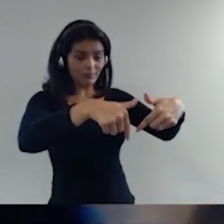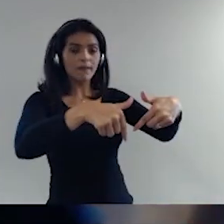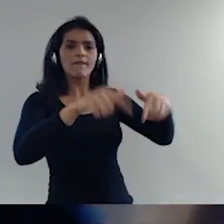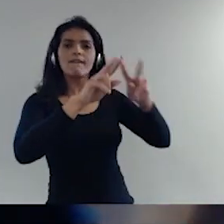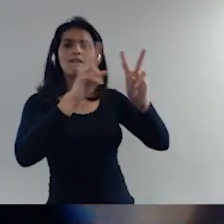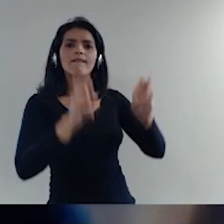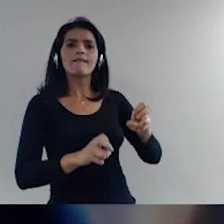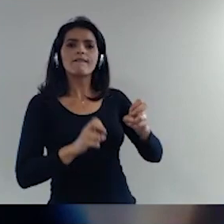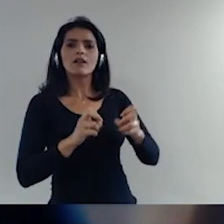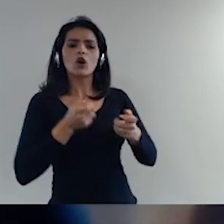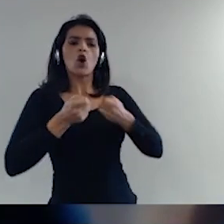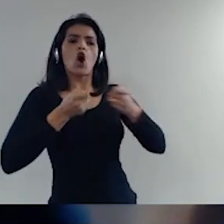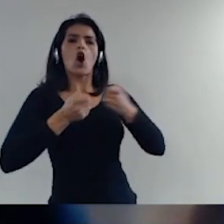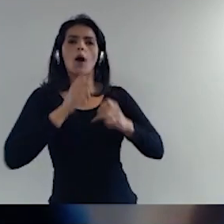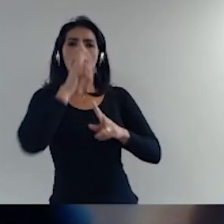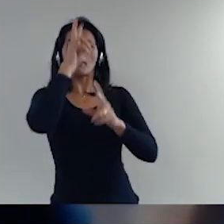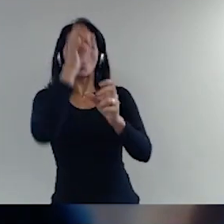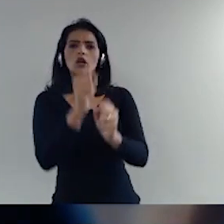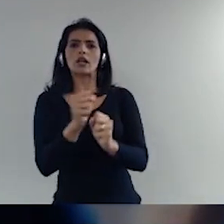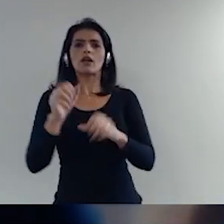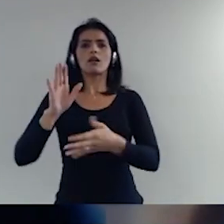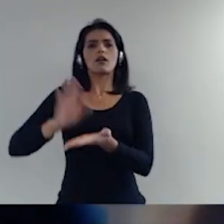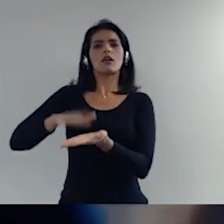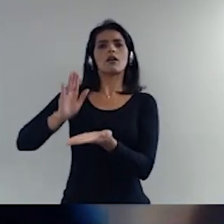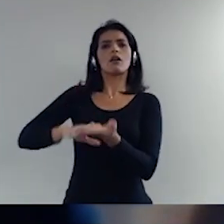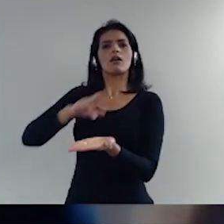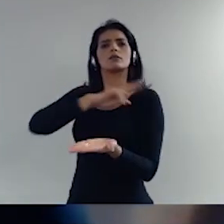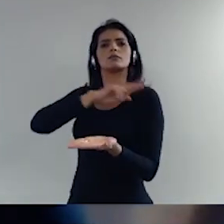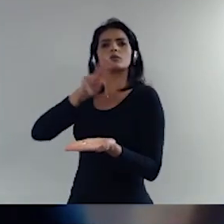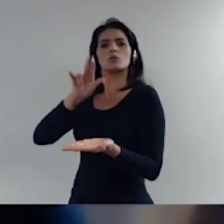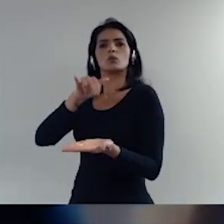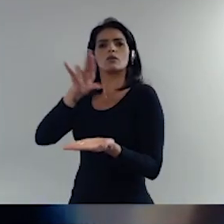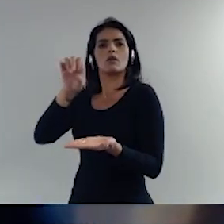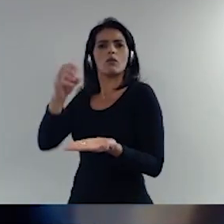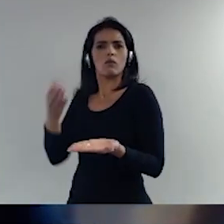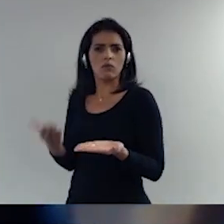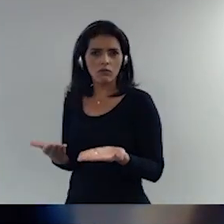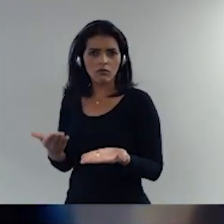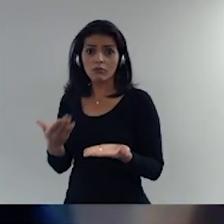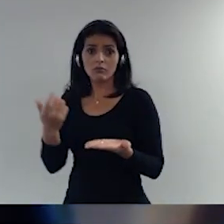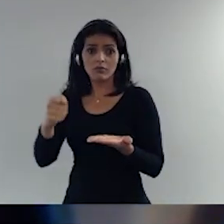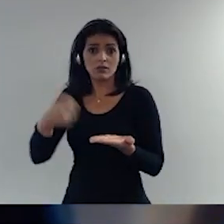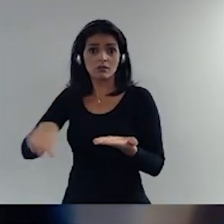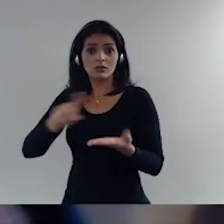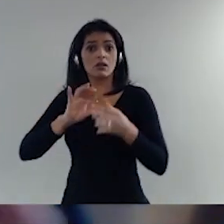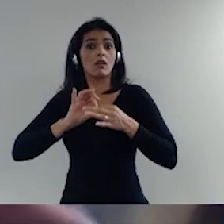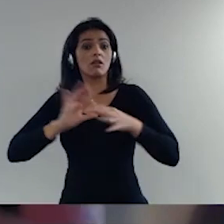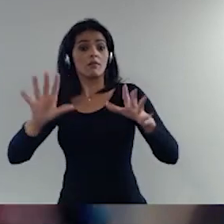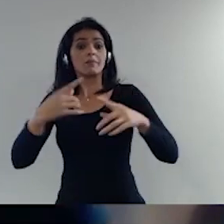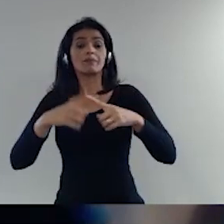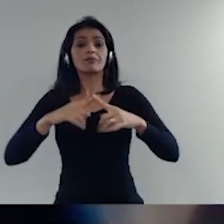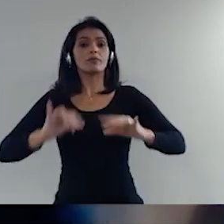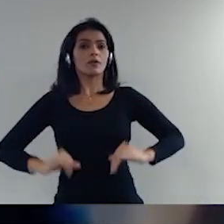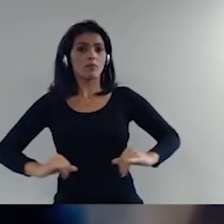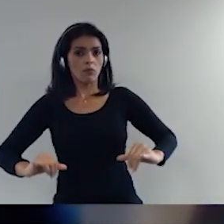a essa concentração de poderes nas mãos da União, porquanto a gente está sofrendo nos estados e nos